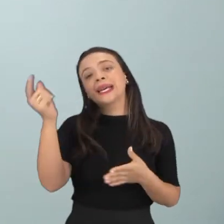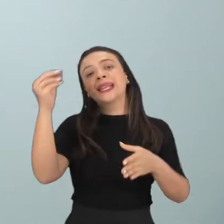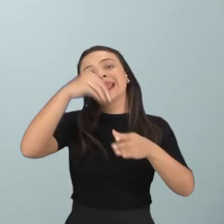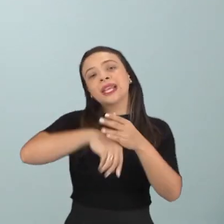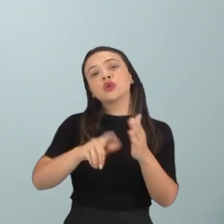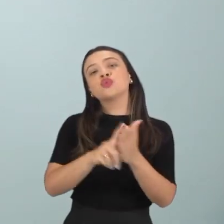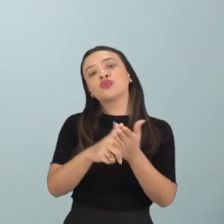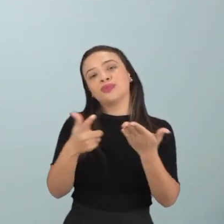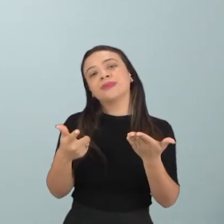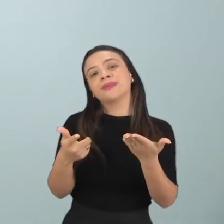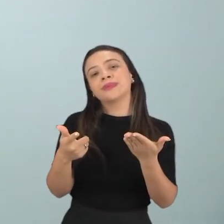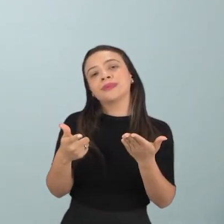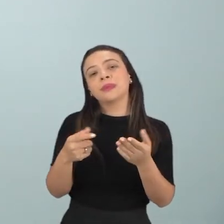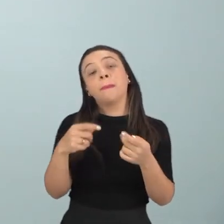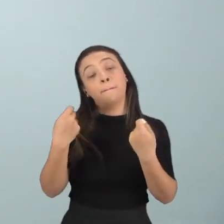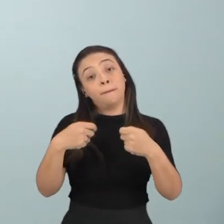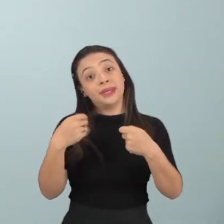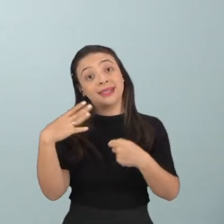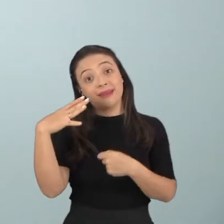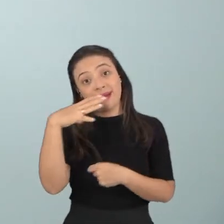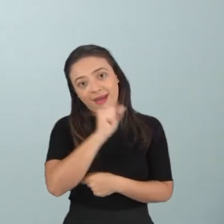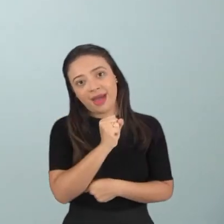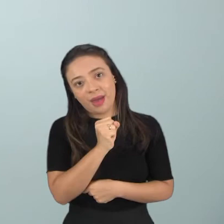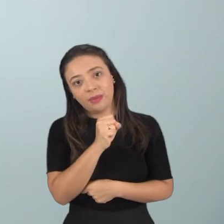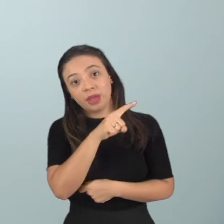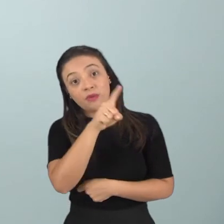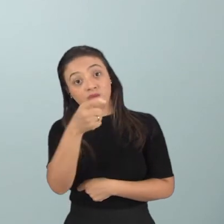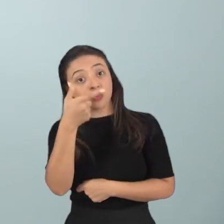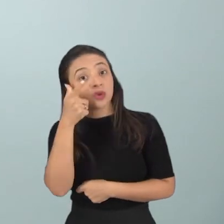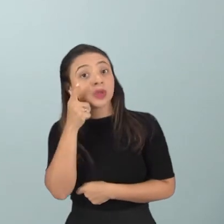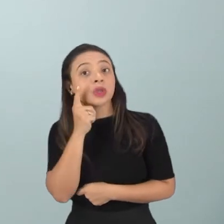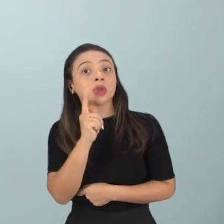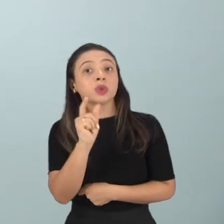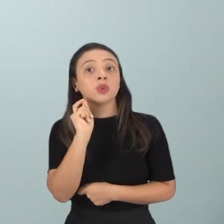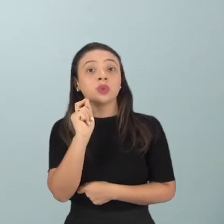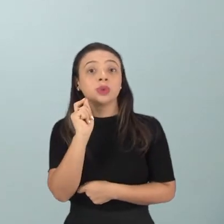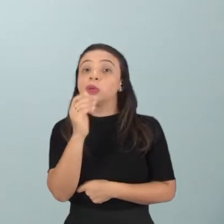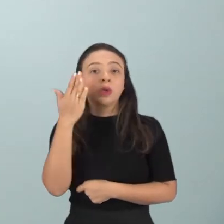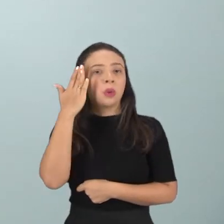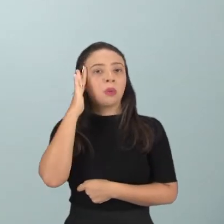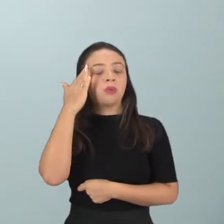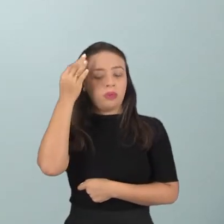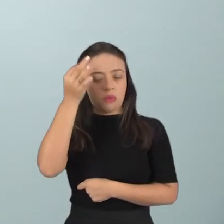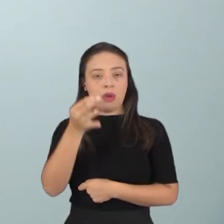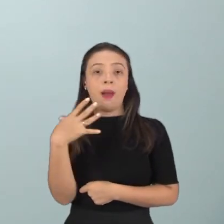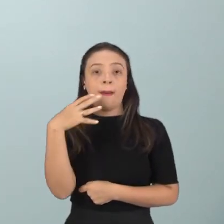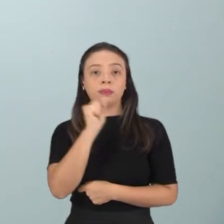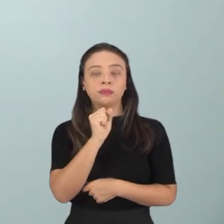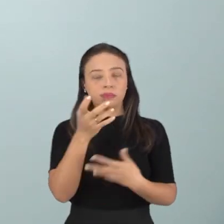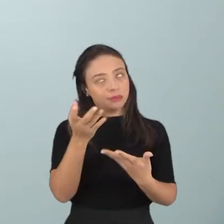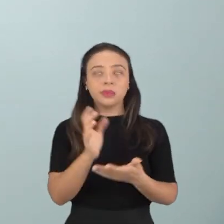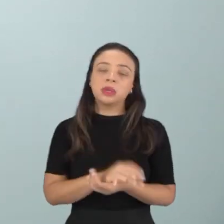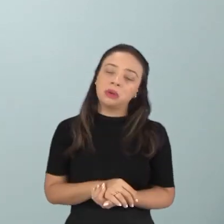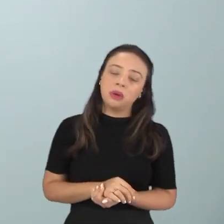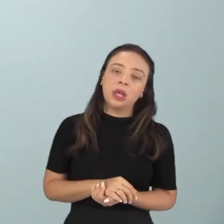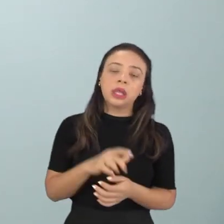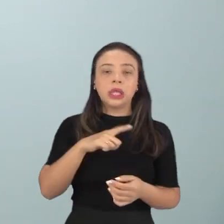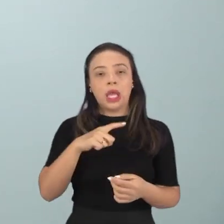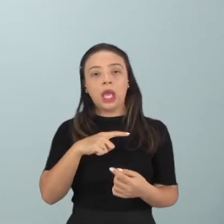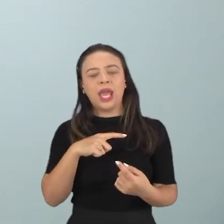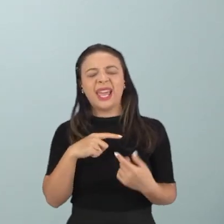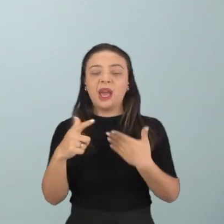jornais não vou nem precisa ser o que uma coisa breve e que te passo uma ideia uma ideia certa então geralmente essa ideia é de cunho